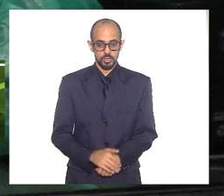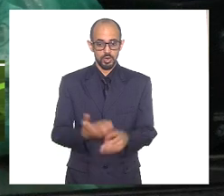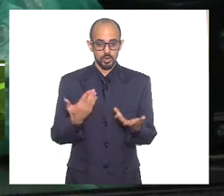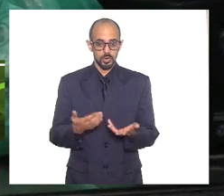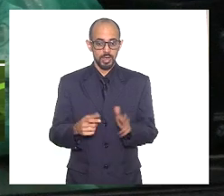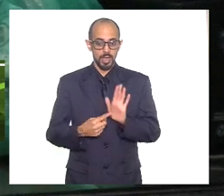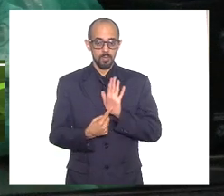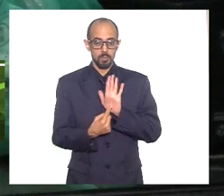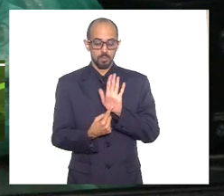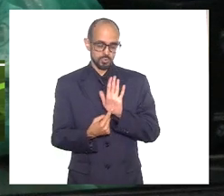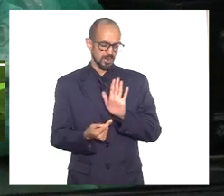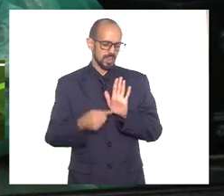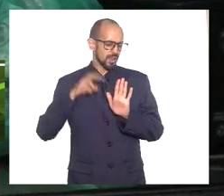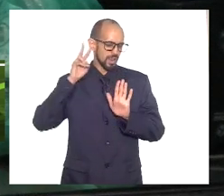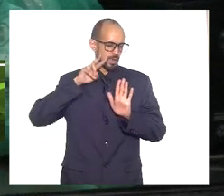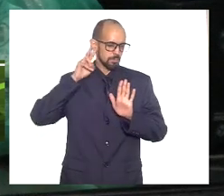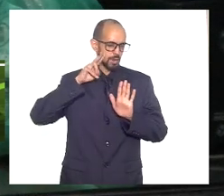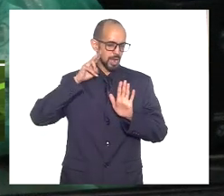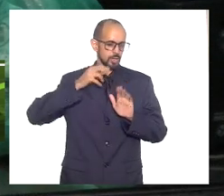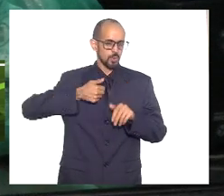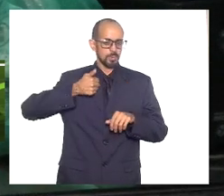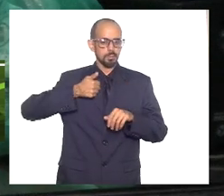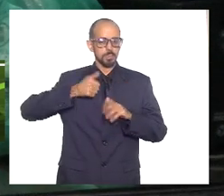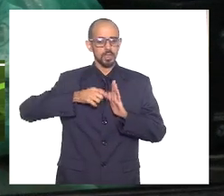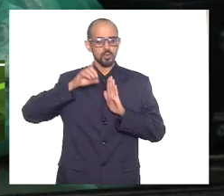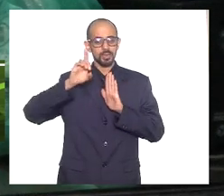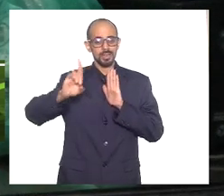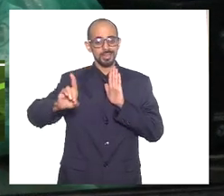lembrar que o primeiro decreto de calamidade